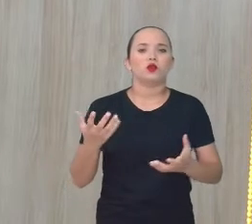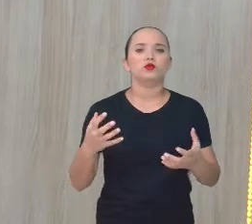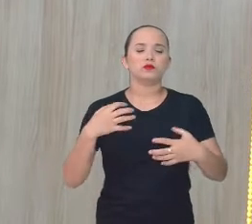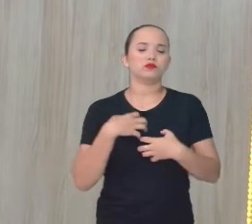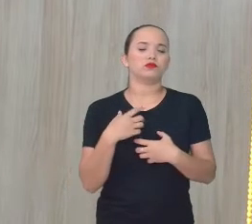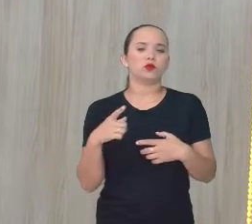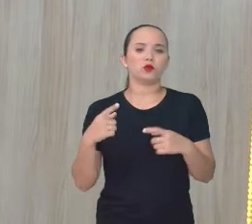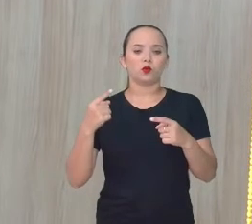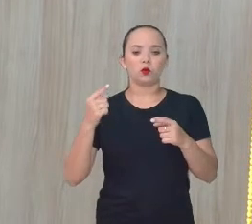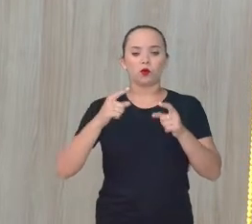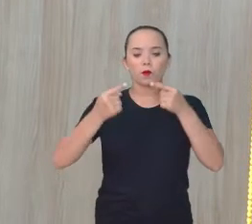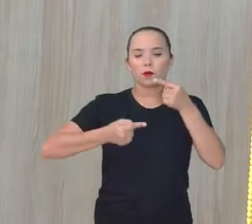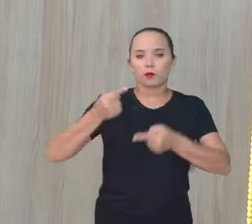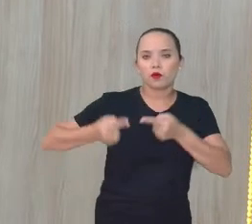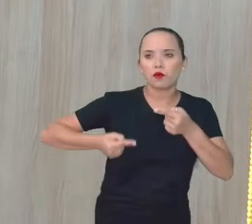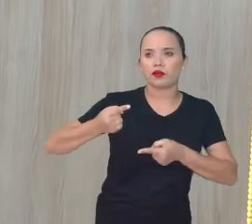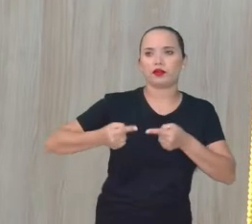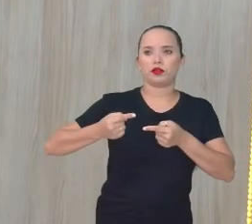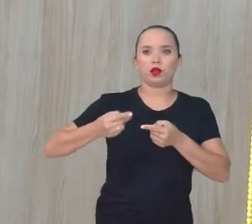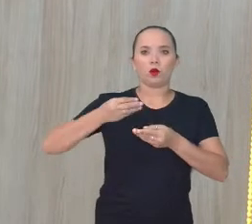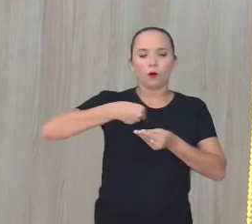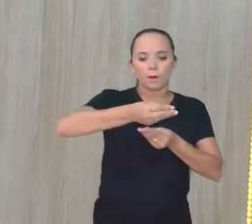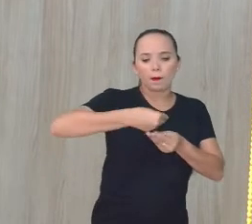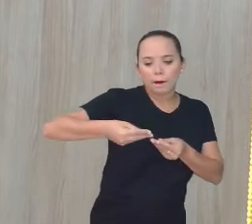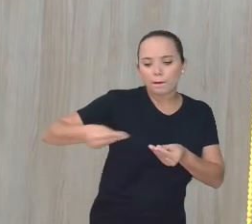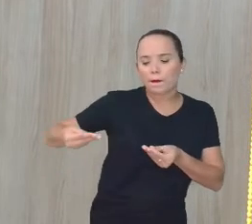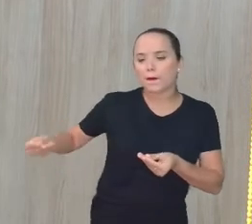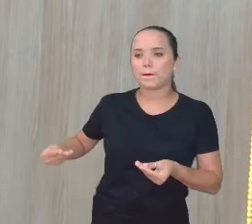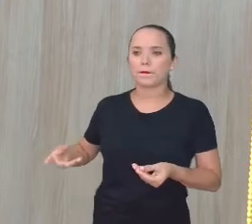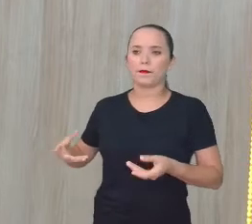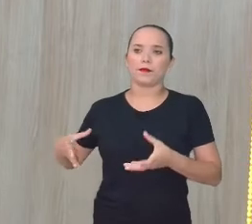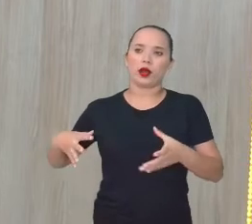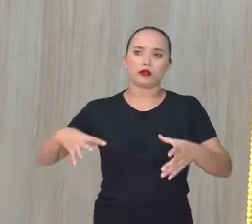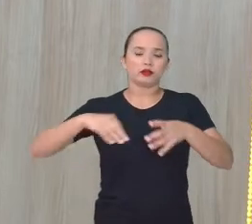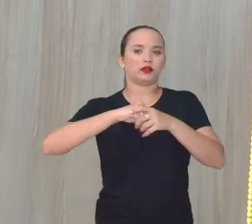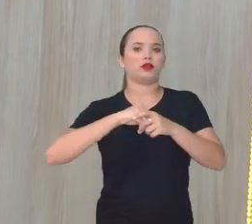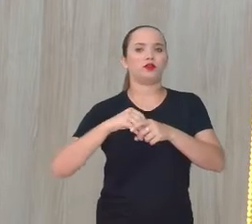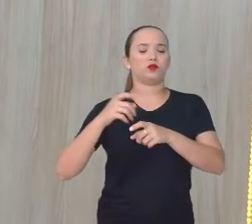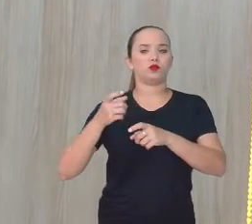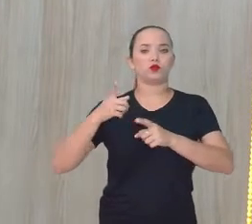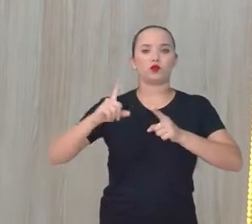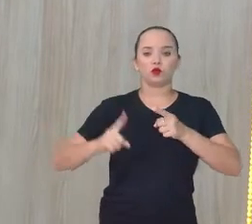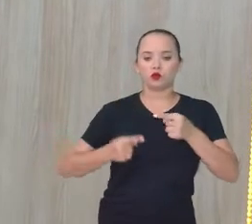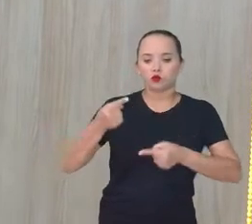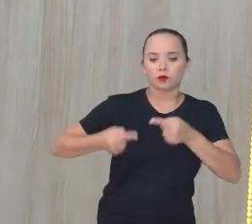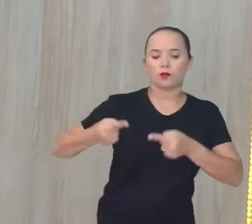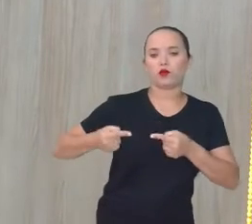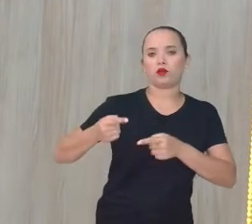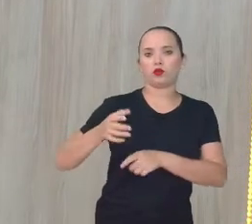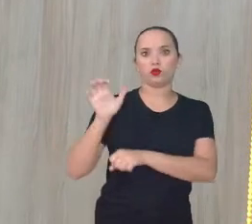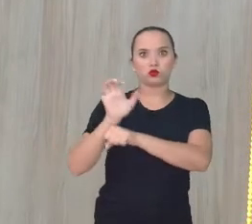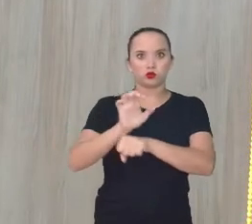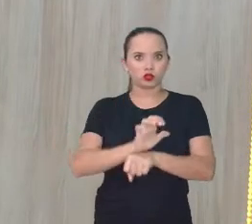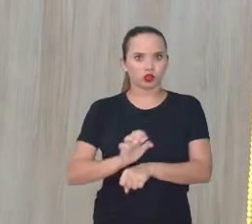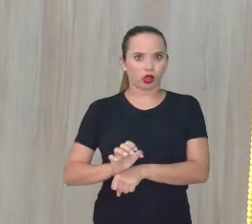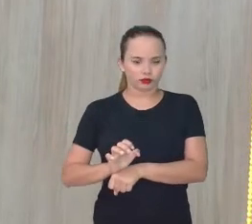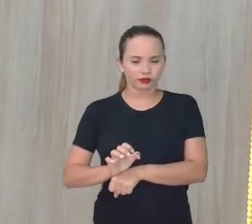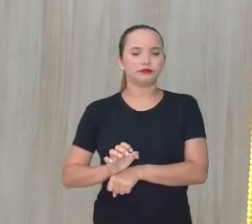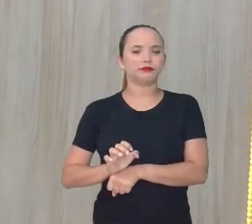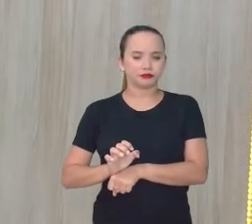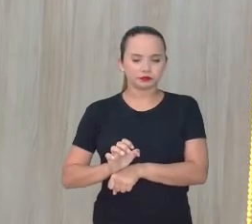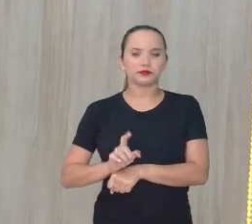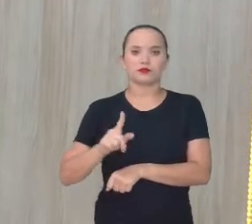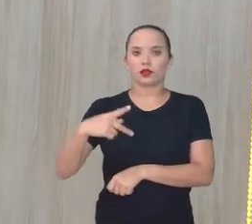poder político é distribuído entre os poderes do Estado. Então, a gente tem os poderes do